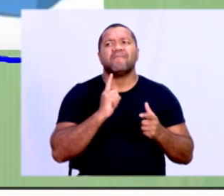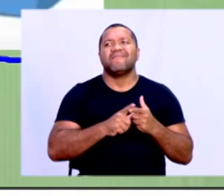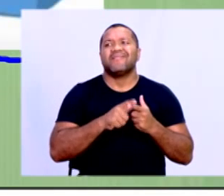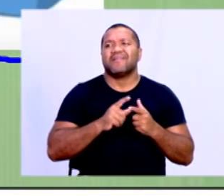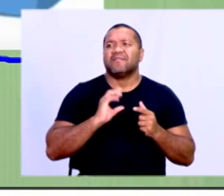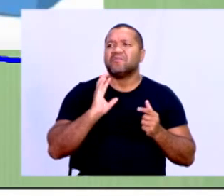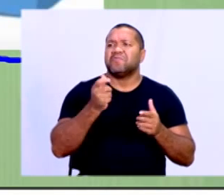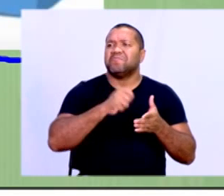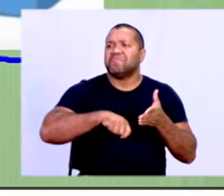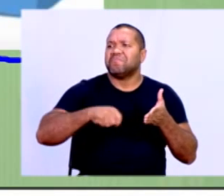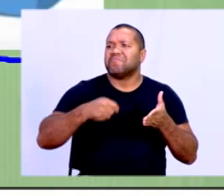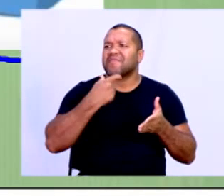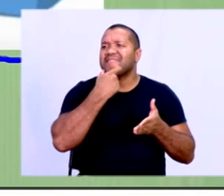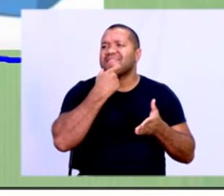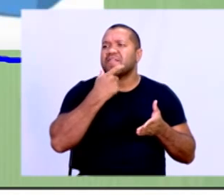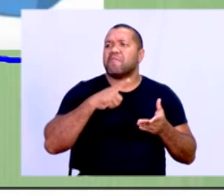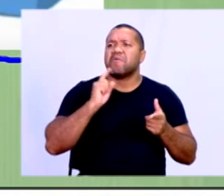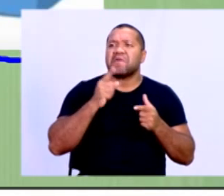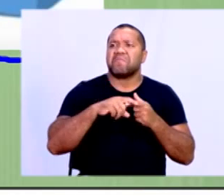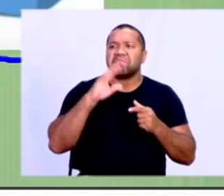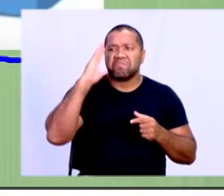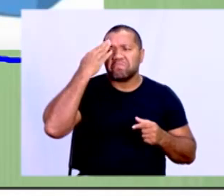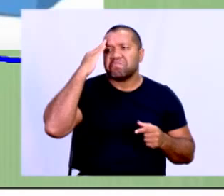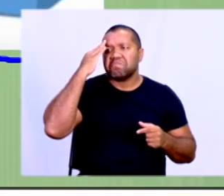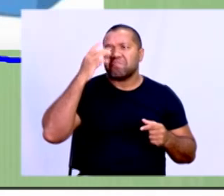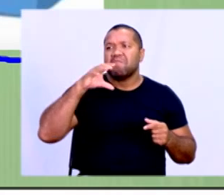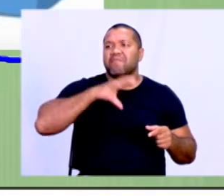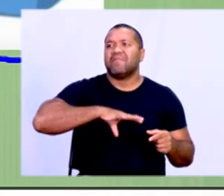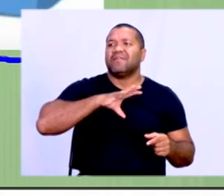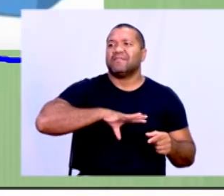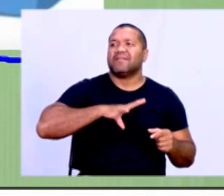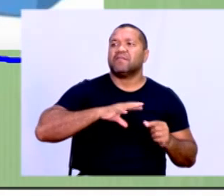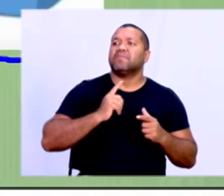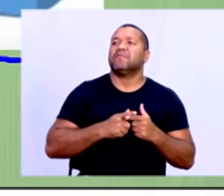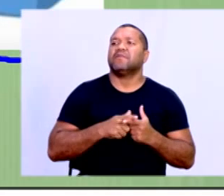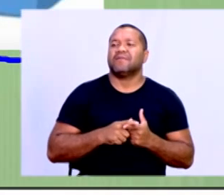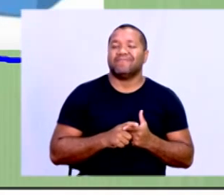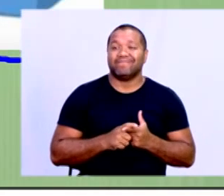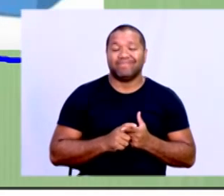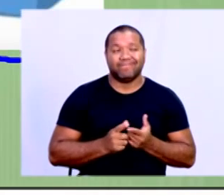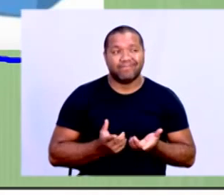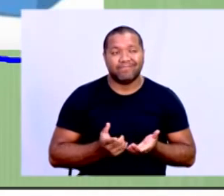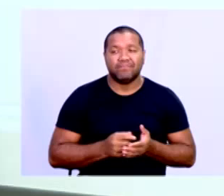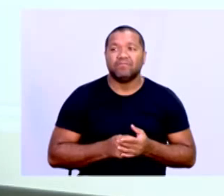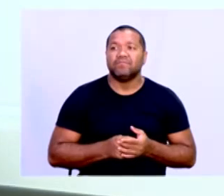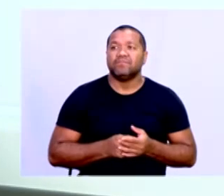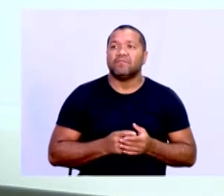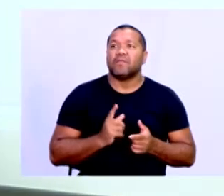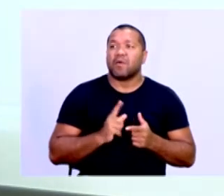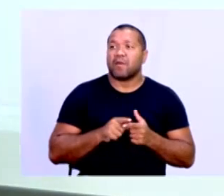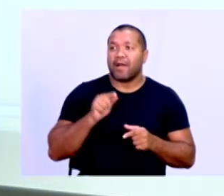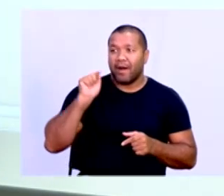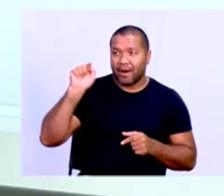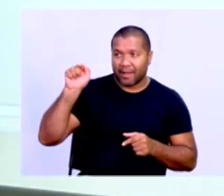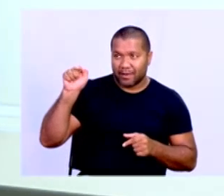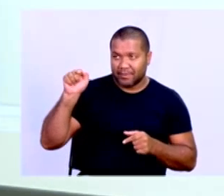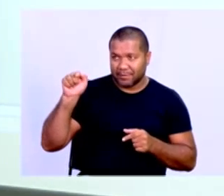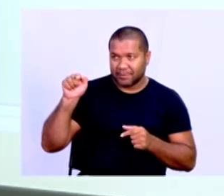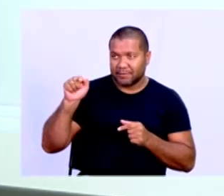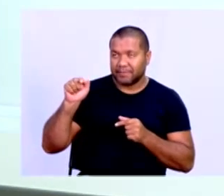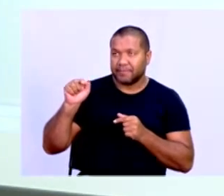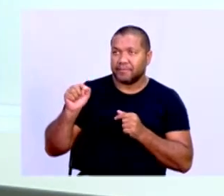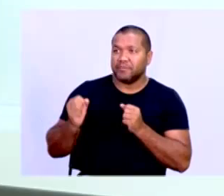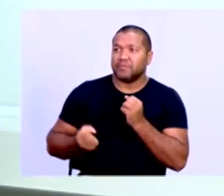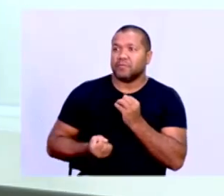tudo escrito em inglês? Por que a gente não pode trazer para o português esse Scrum? Porque esse